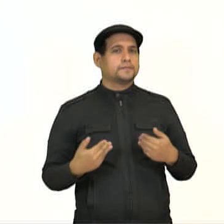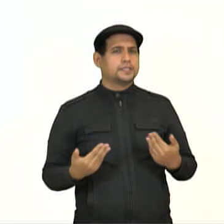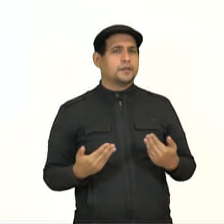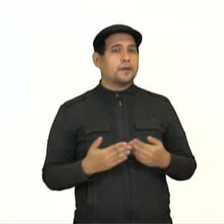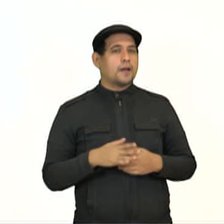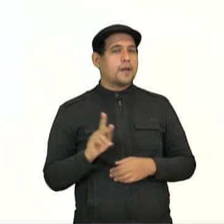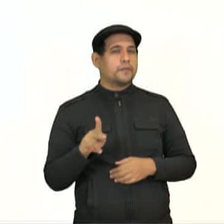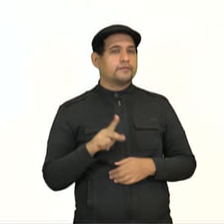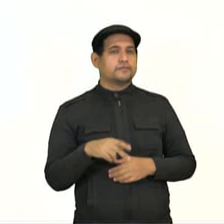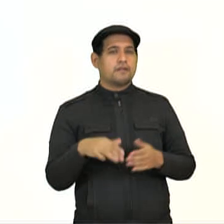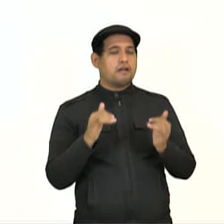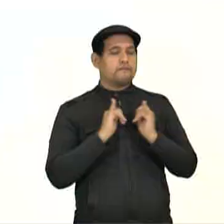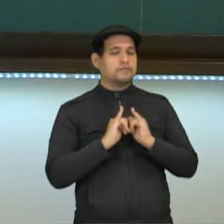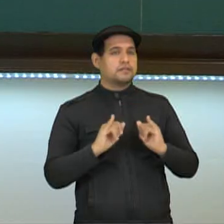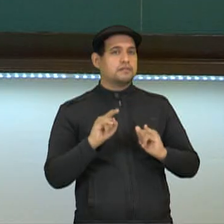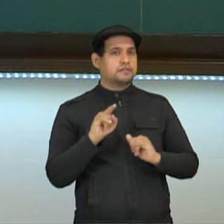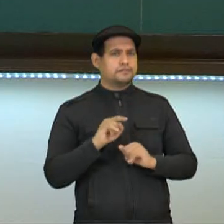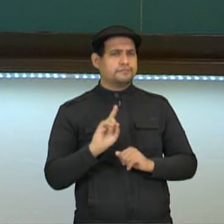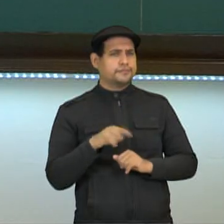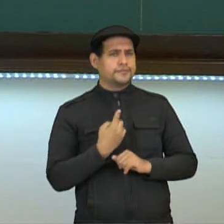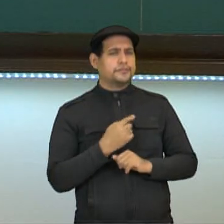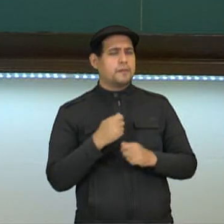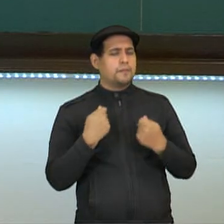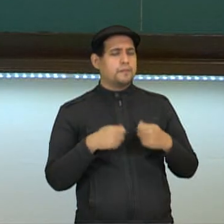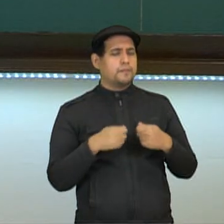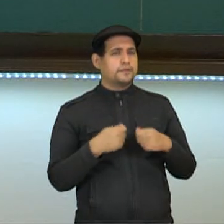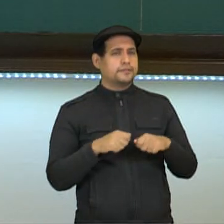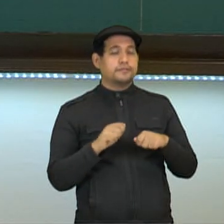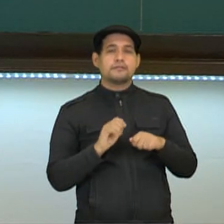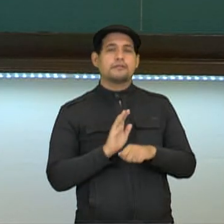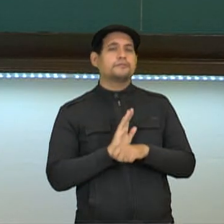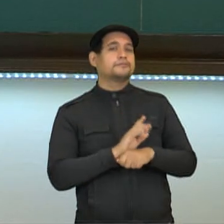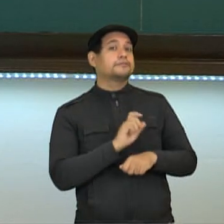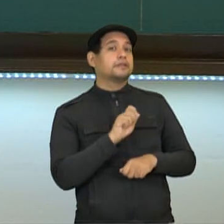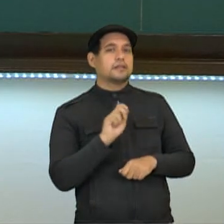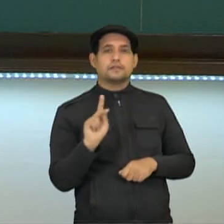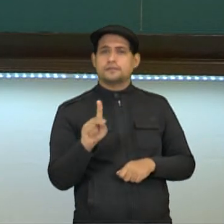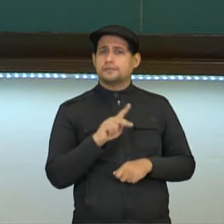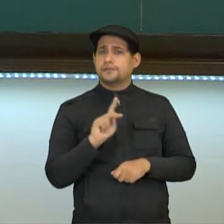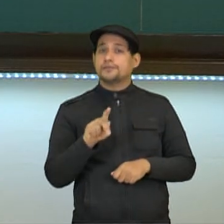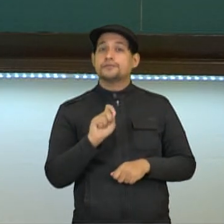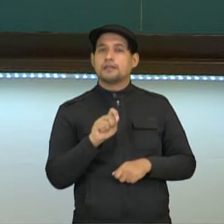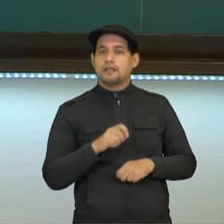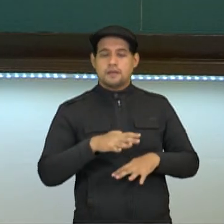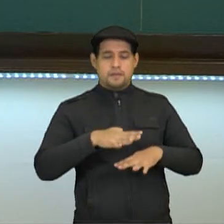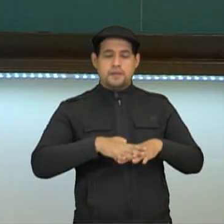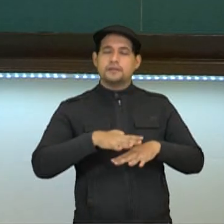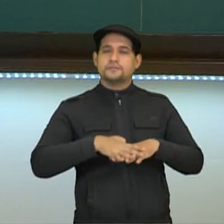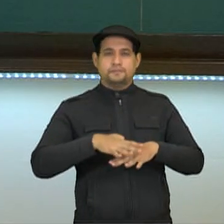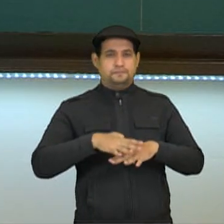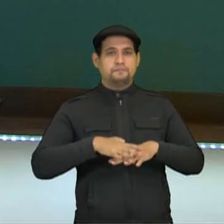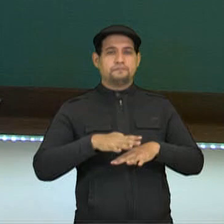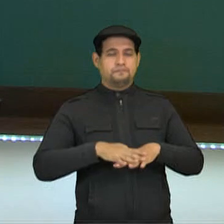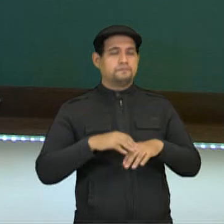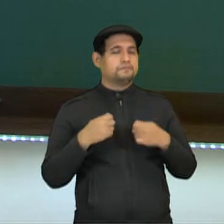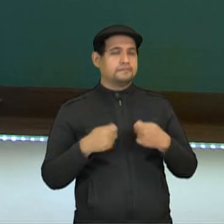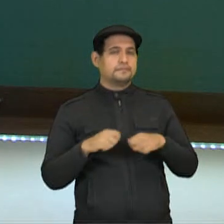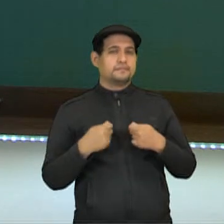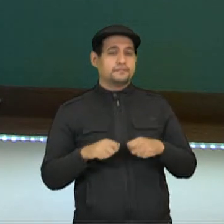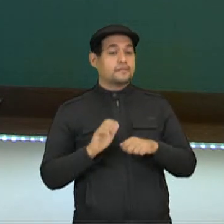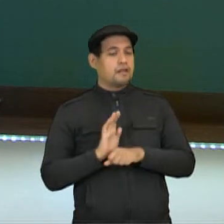a teacher já vai dizer para vocês, a gente já vai precisar da ajuda do professor de matemática,